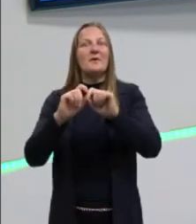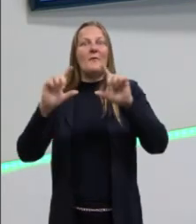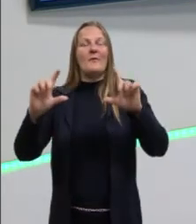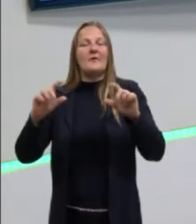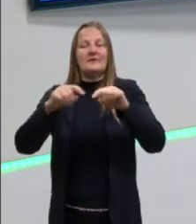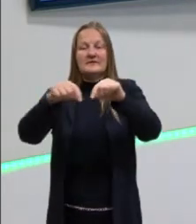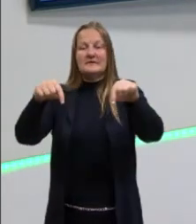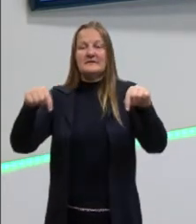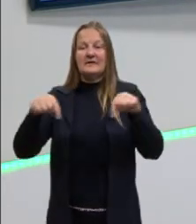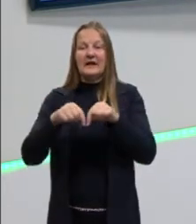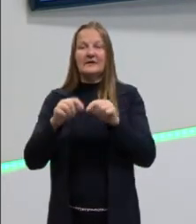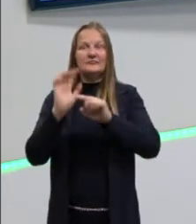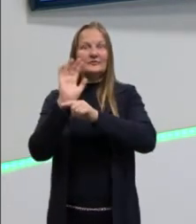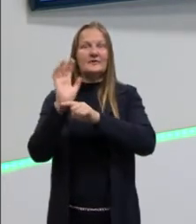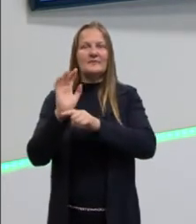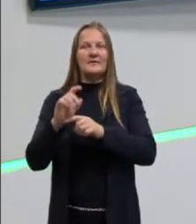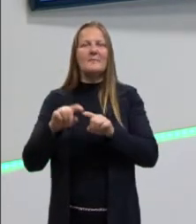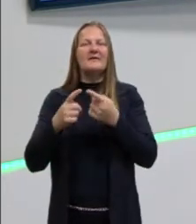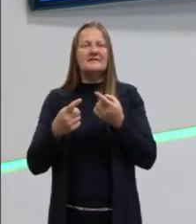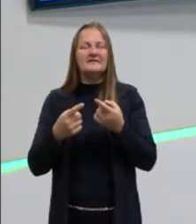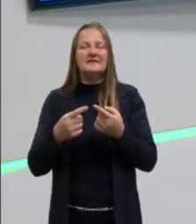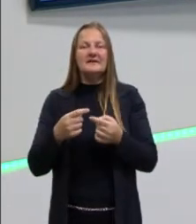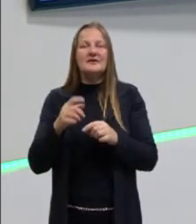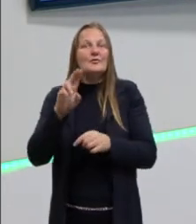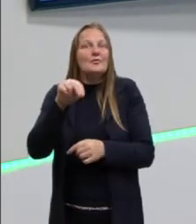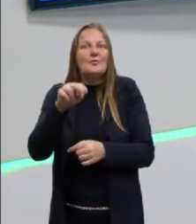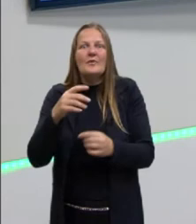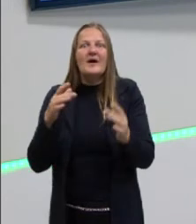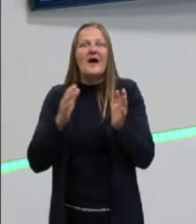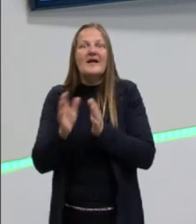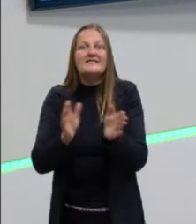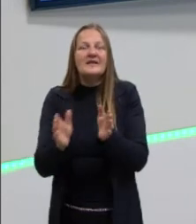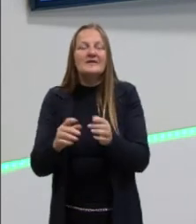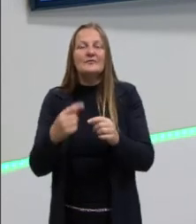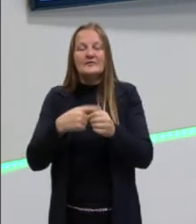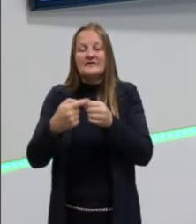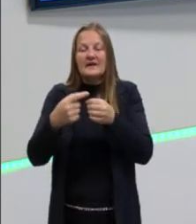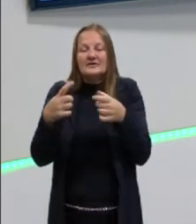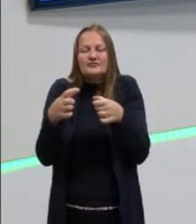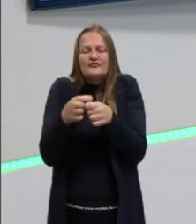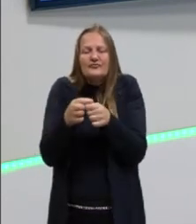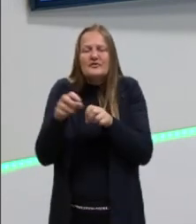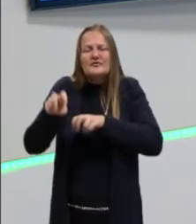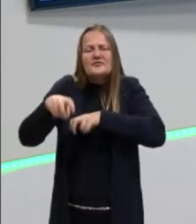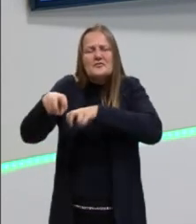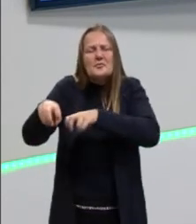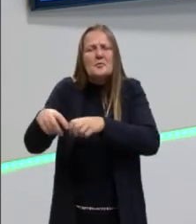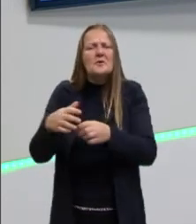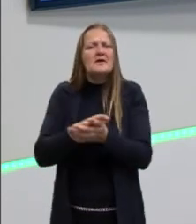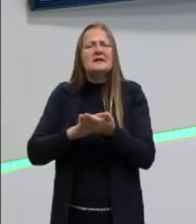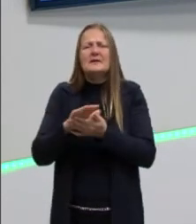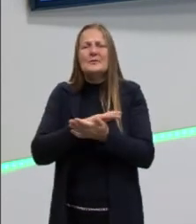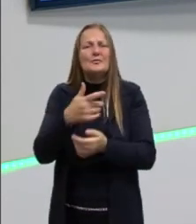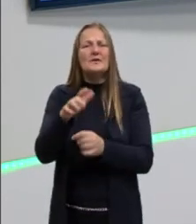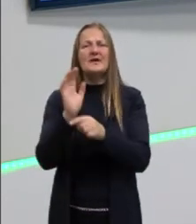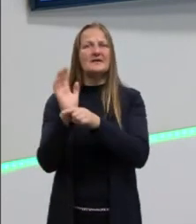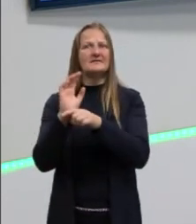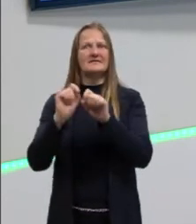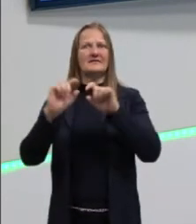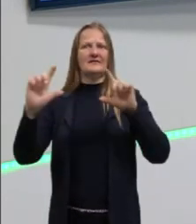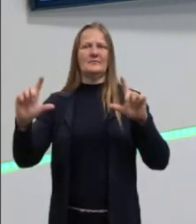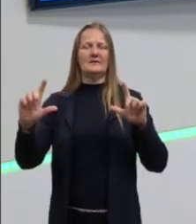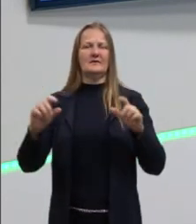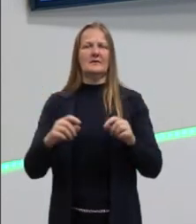estar na sala de cinema mas que tu nunca teve porque a tua cidade que é uma cidade do interior bem pequenininha não tem